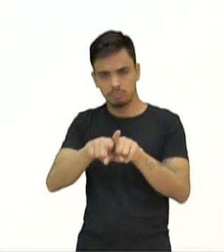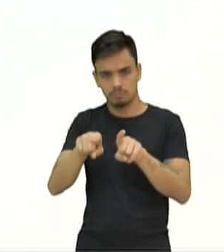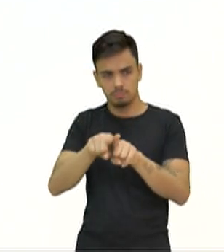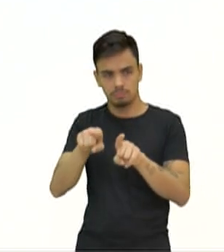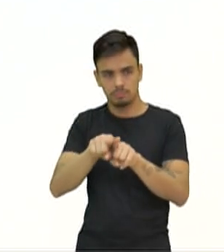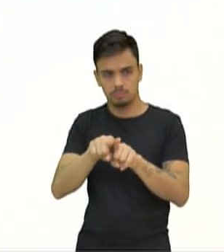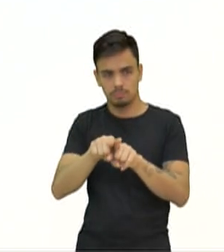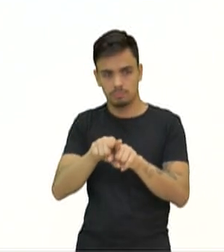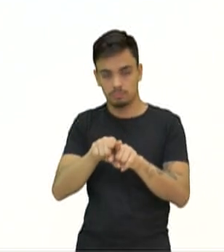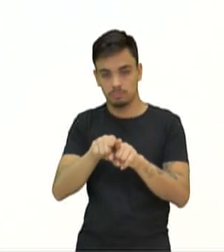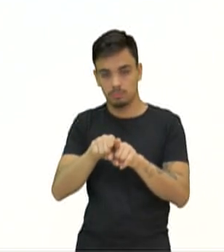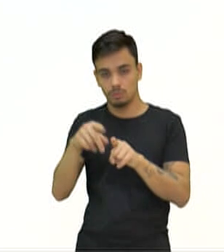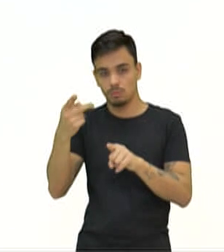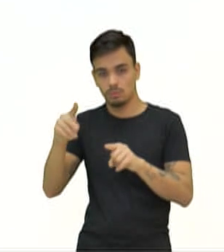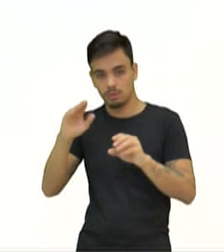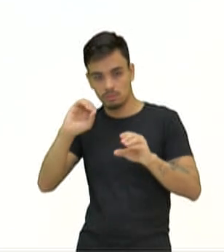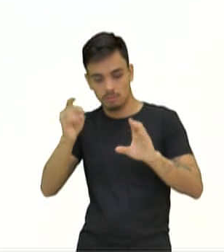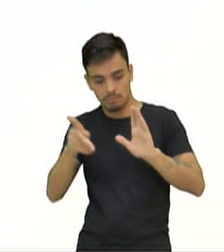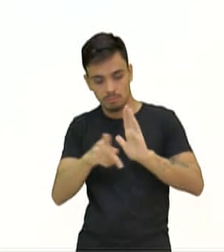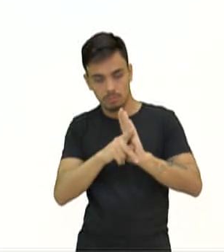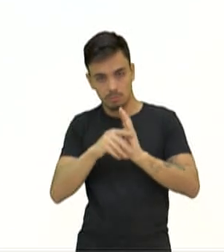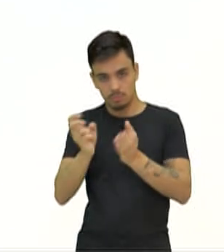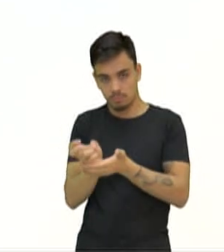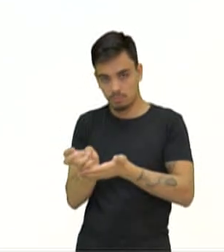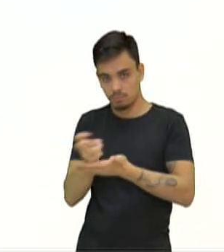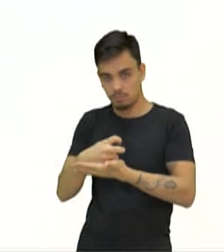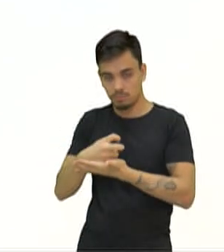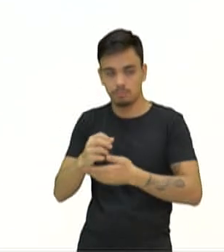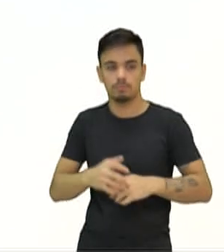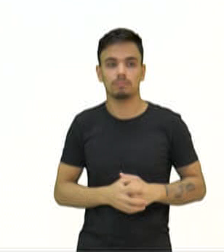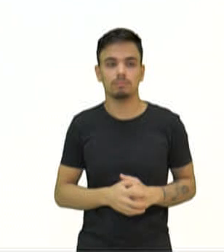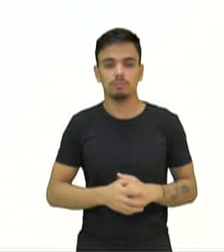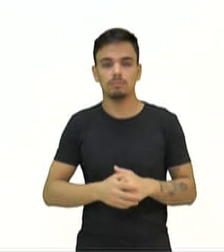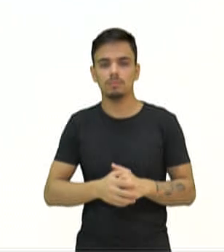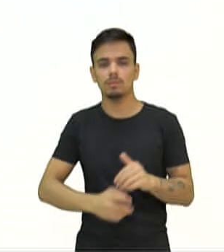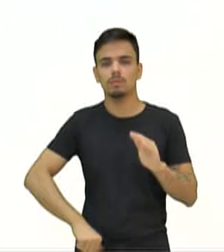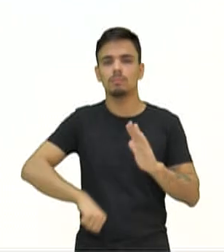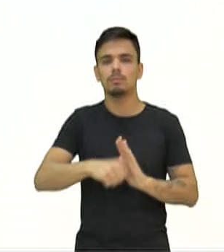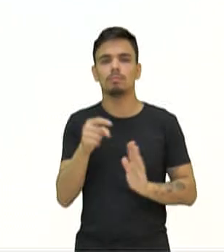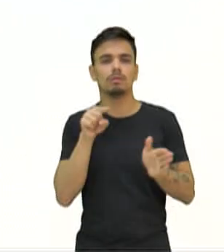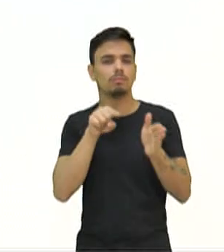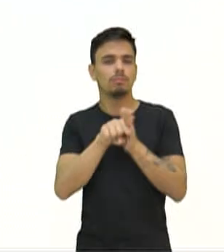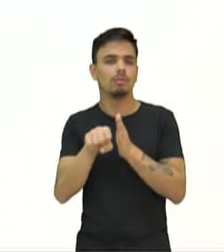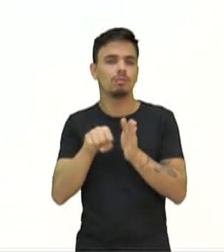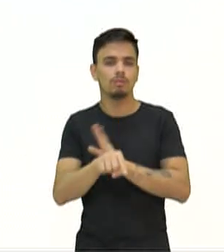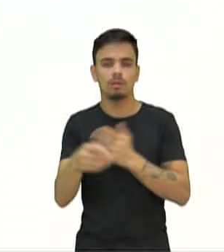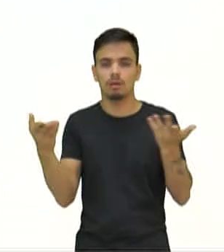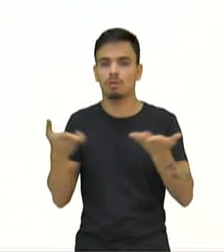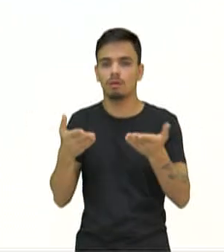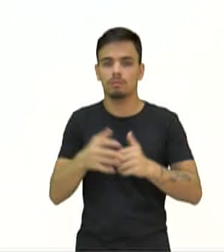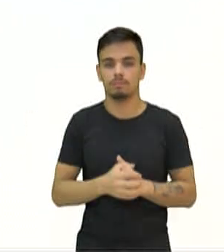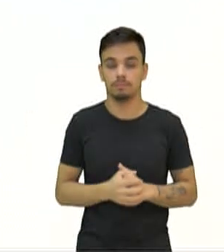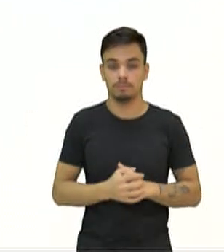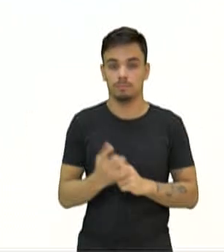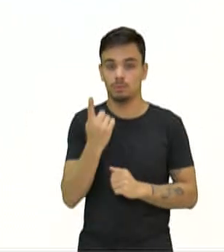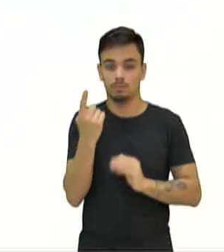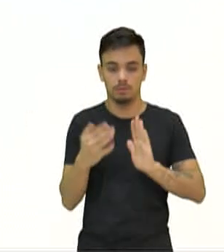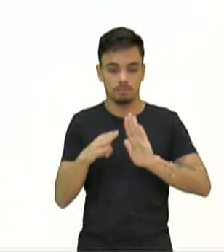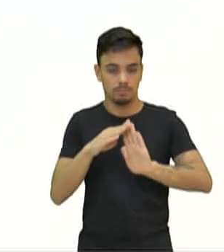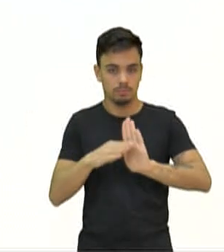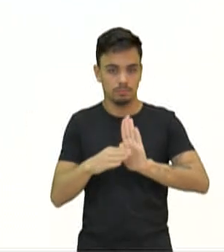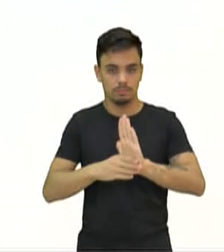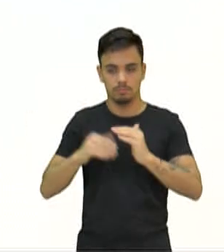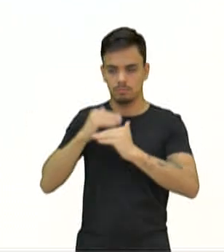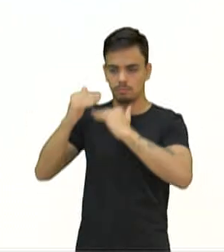originar especificamente o embrião. Vamos a um primeiro quiz, minha gente. Uma das fases desse